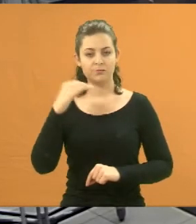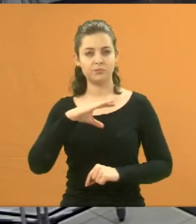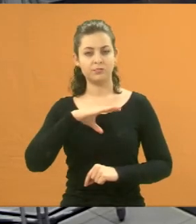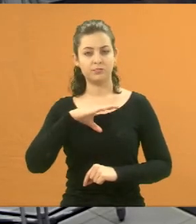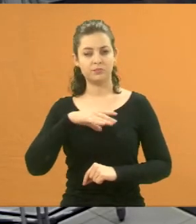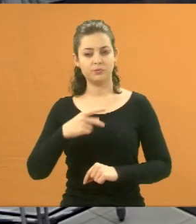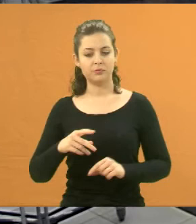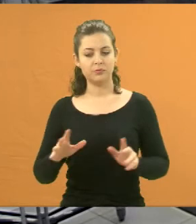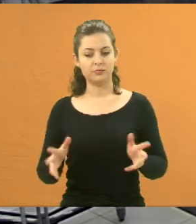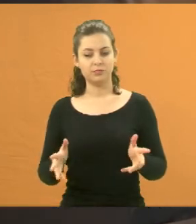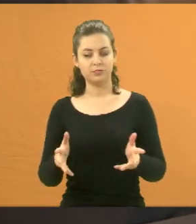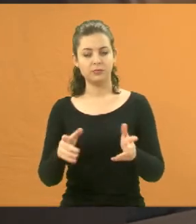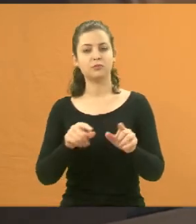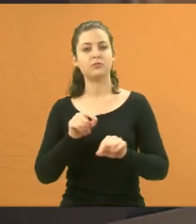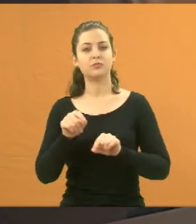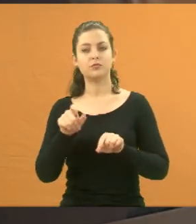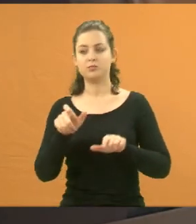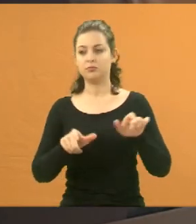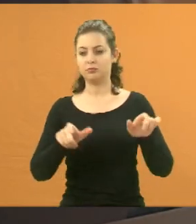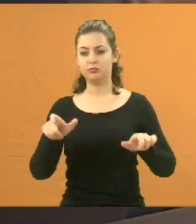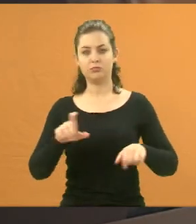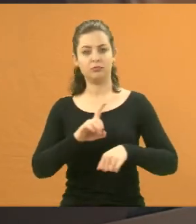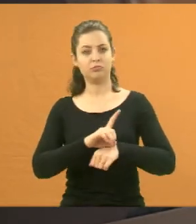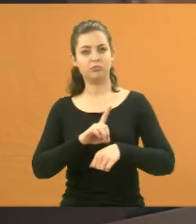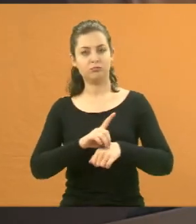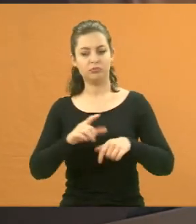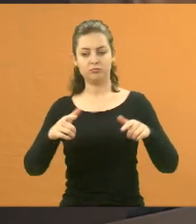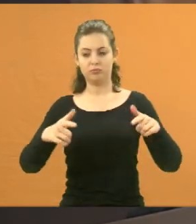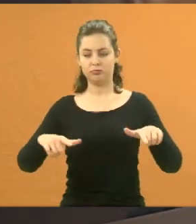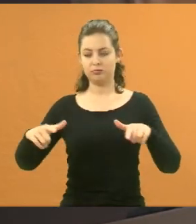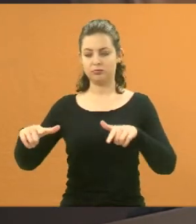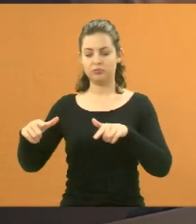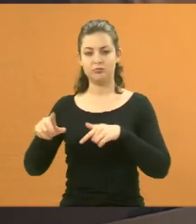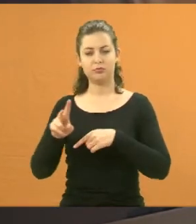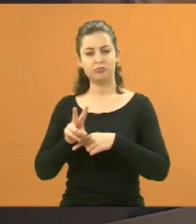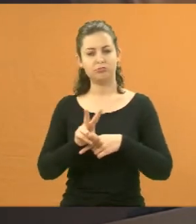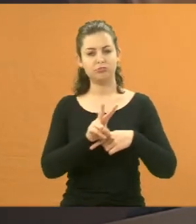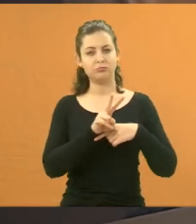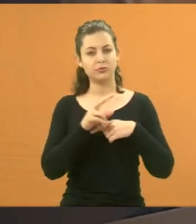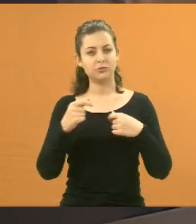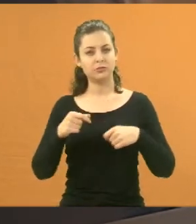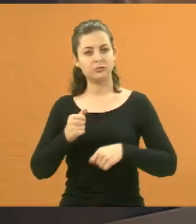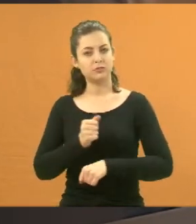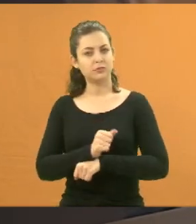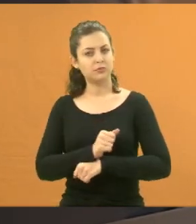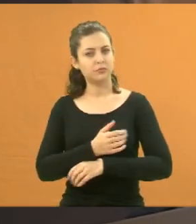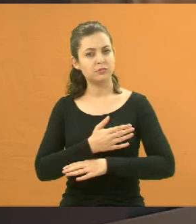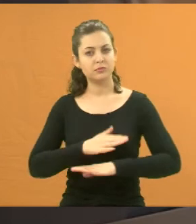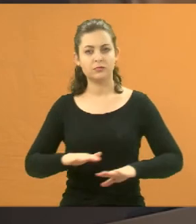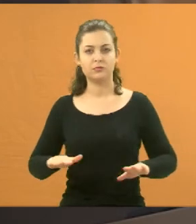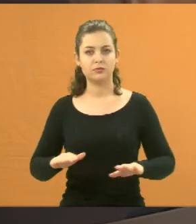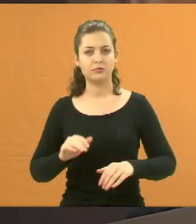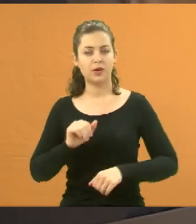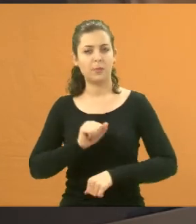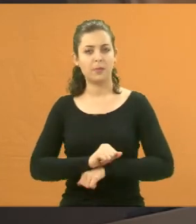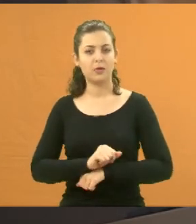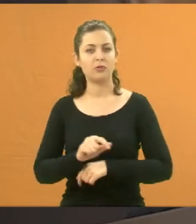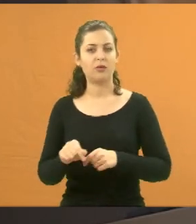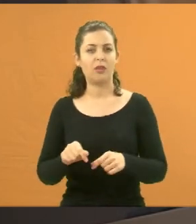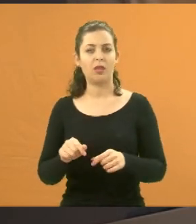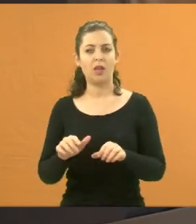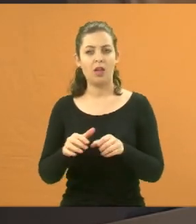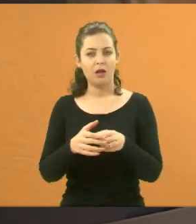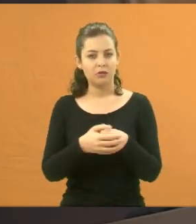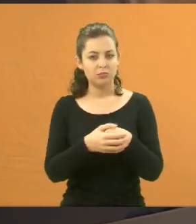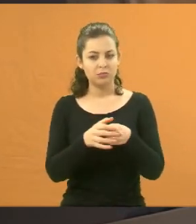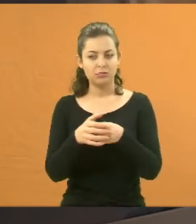gente estimular que as pessoas cuidem aí dos seus bens e dizer que a gente tem que parar com essa segregação